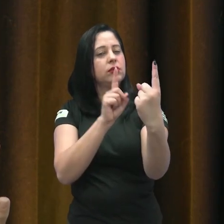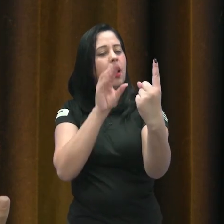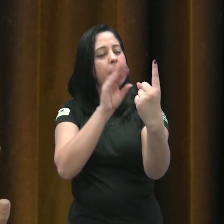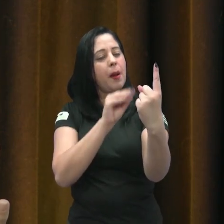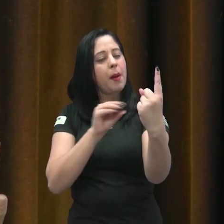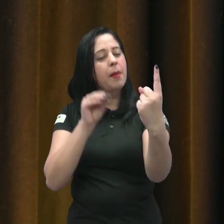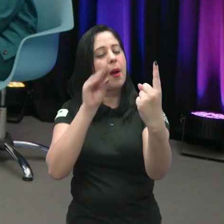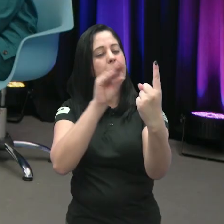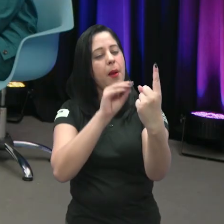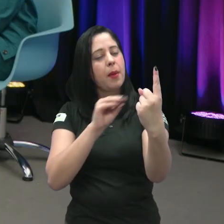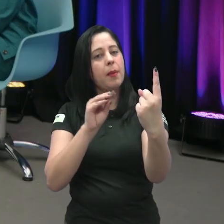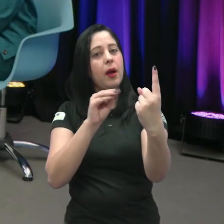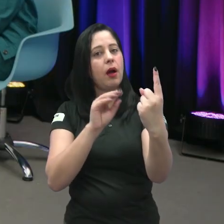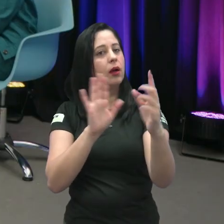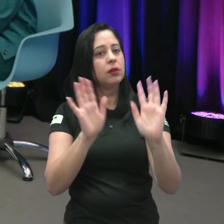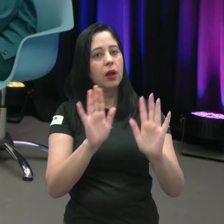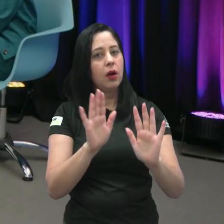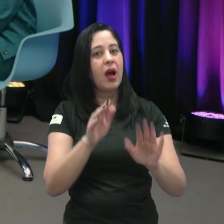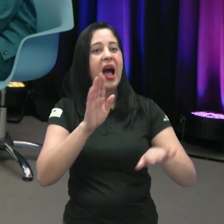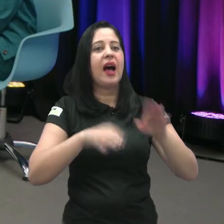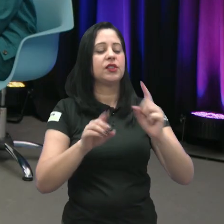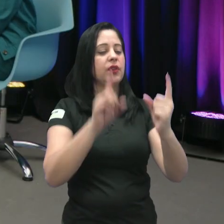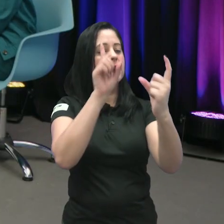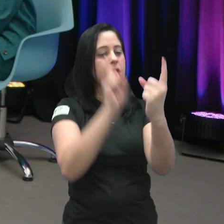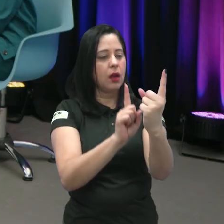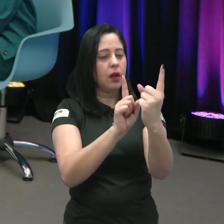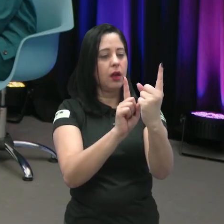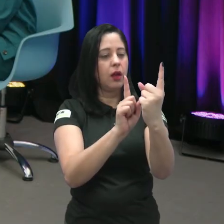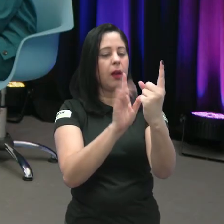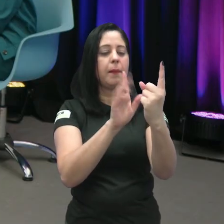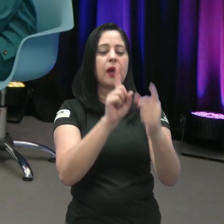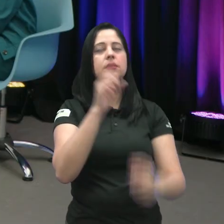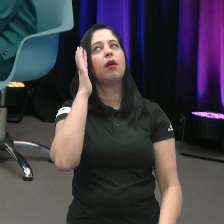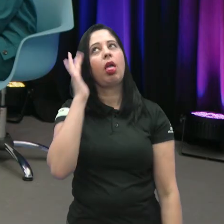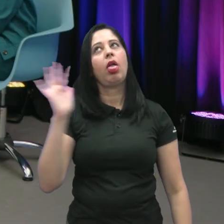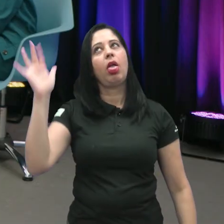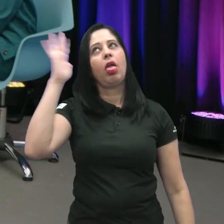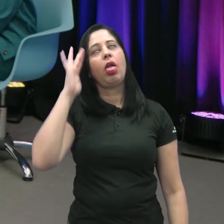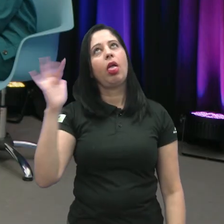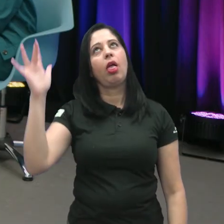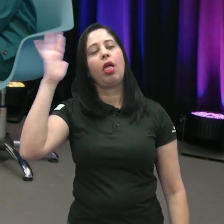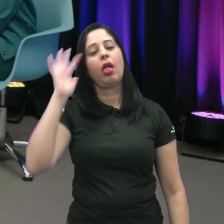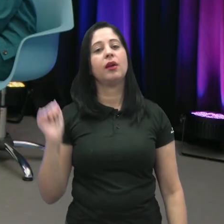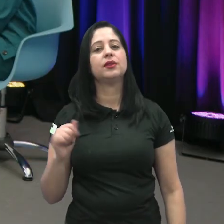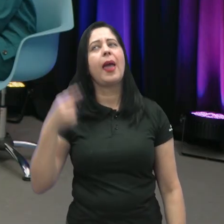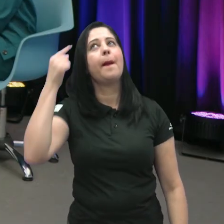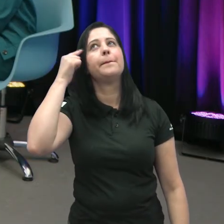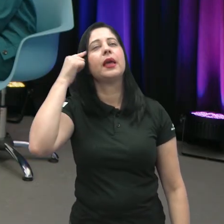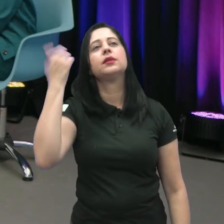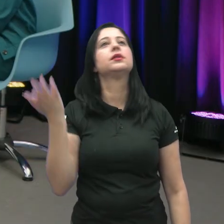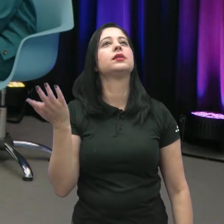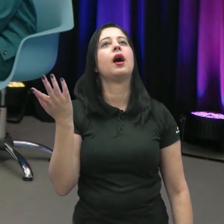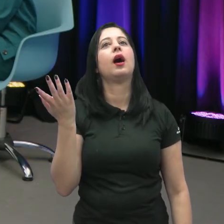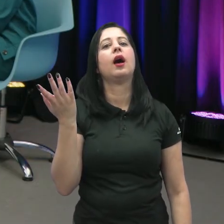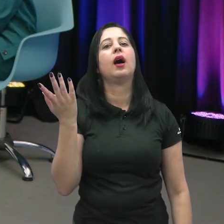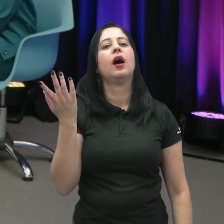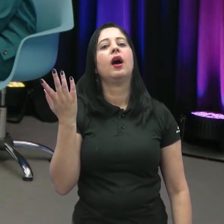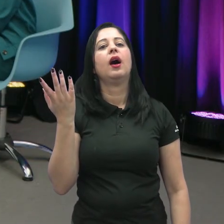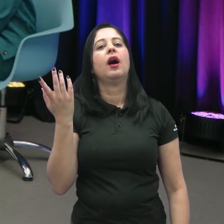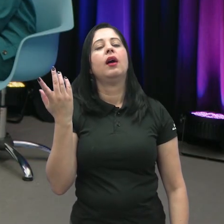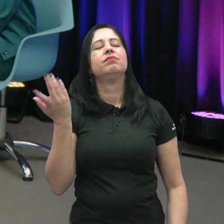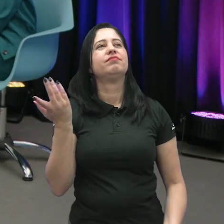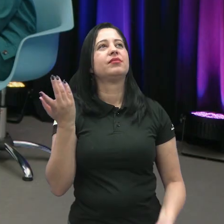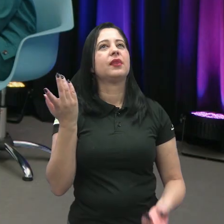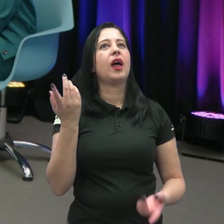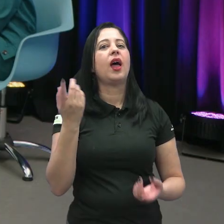programar a resposta, né? Você está ali pensando que aquilo dali é parecido com o que você pensa também, você está pensando o que eu vou falar para tirar a